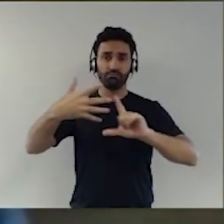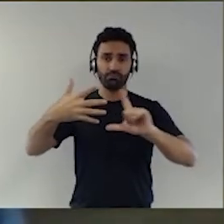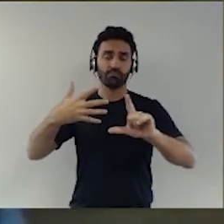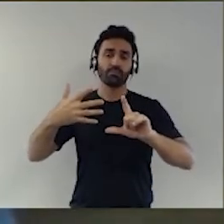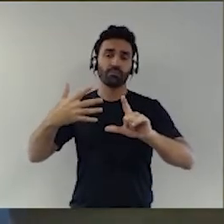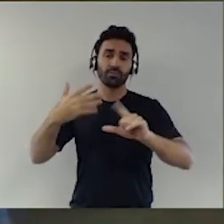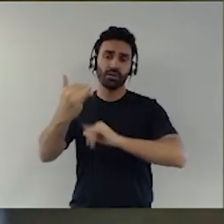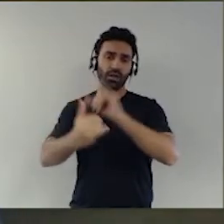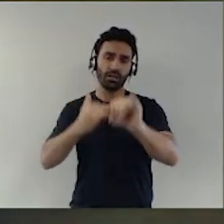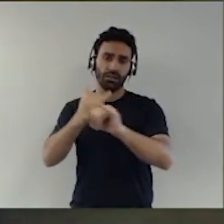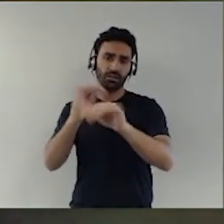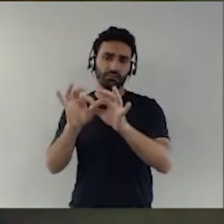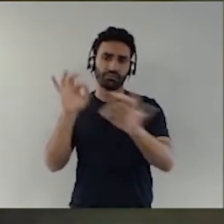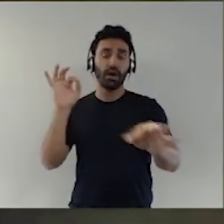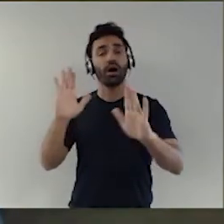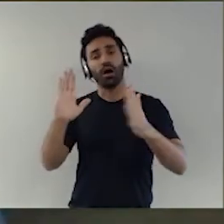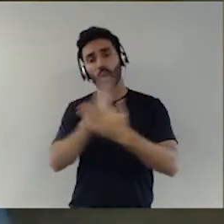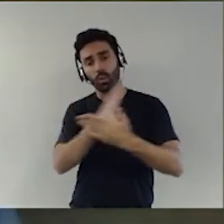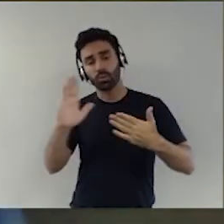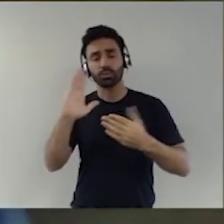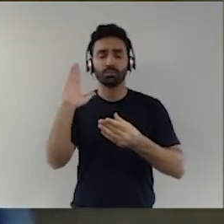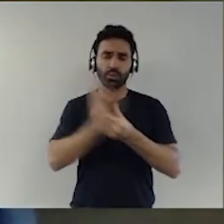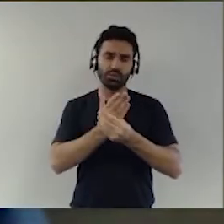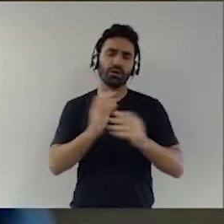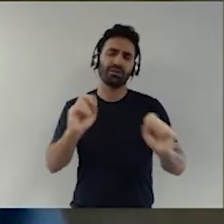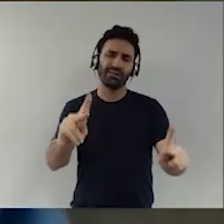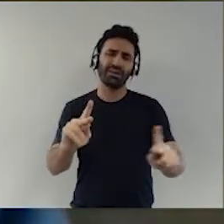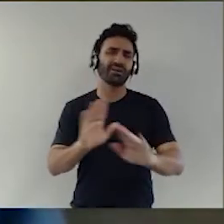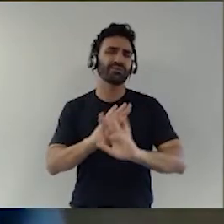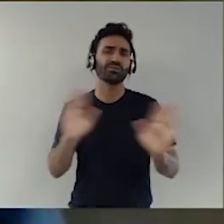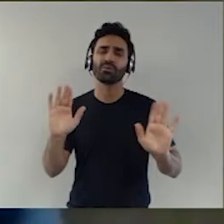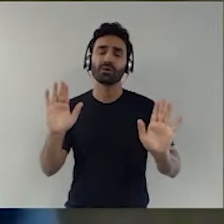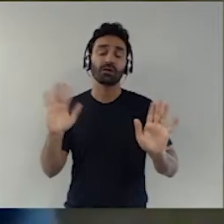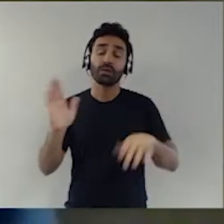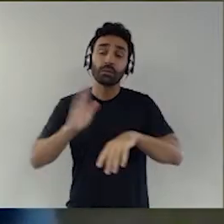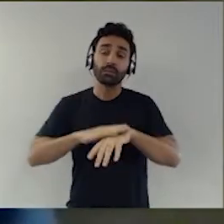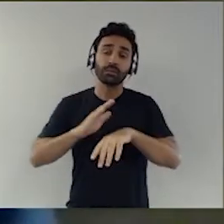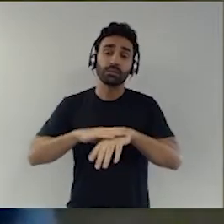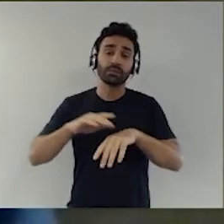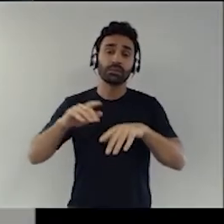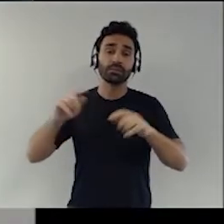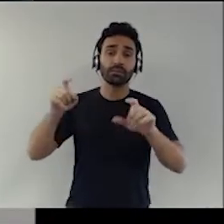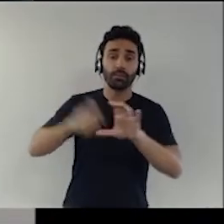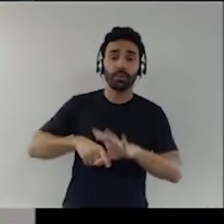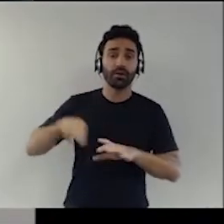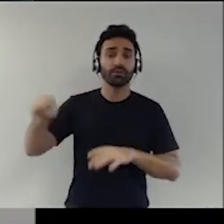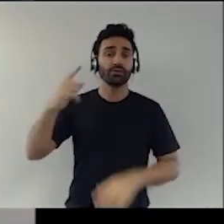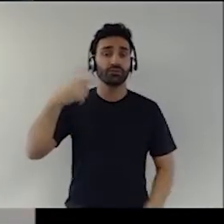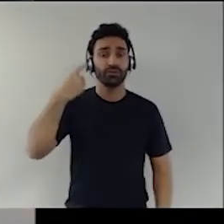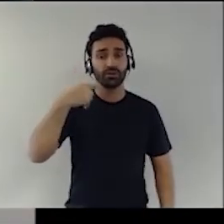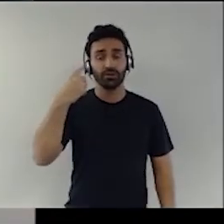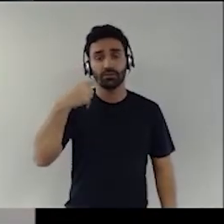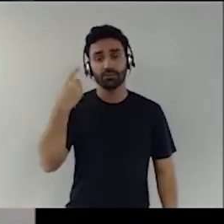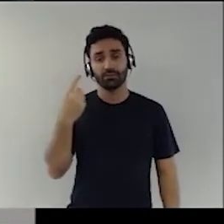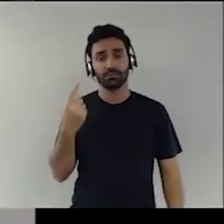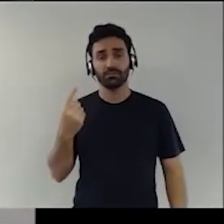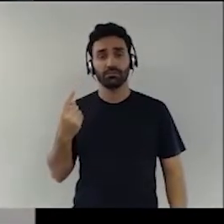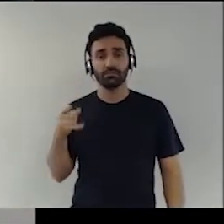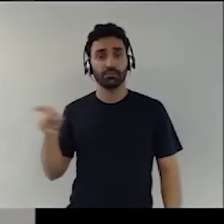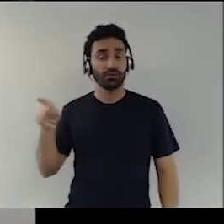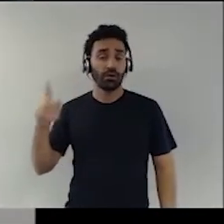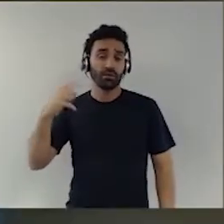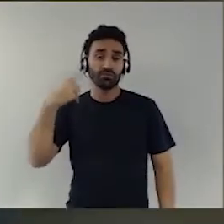determinados processos, obviamente isso a critério do advogado. Exato, exatamente. A critério do